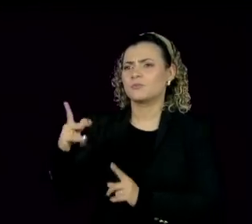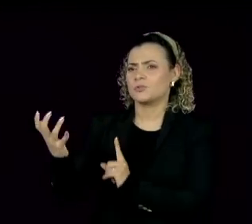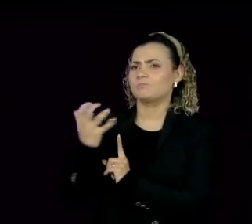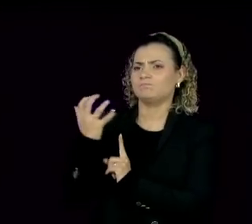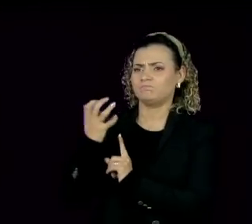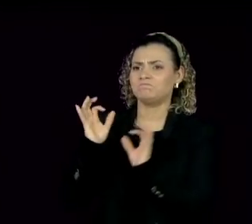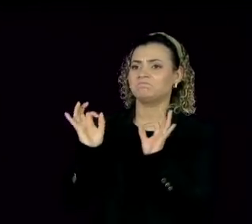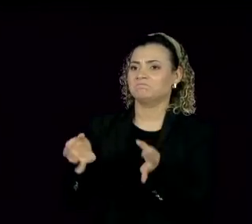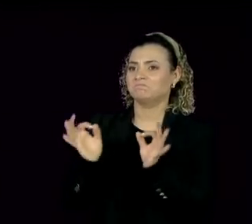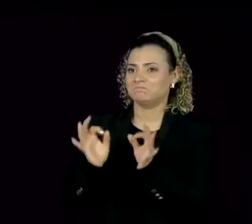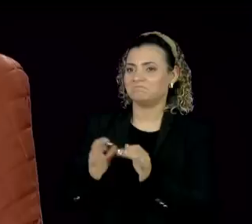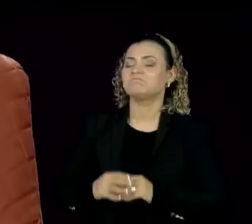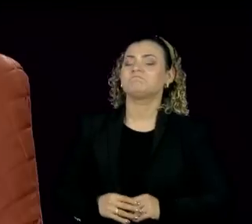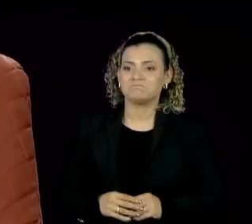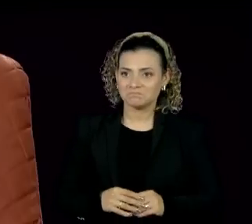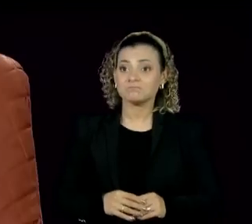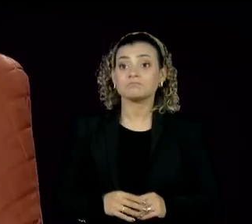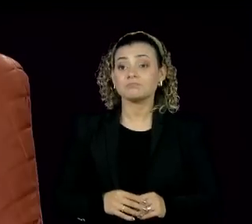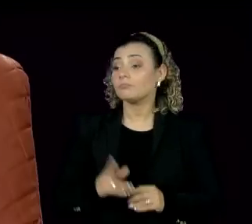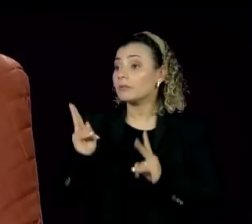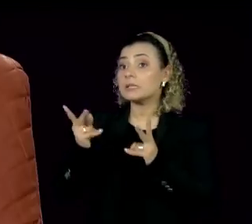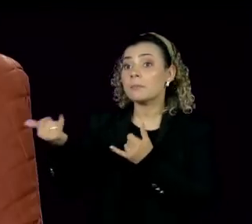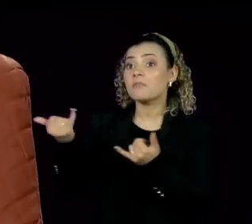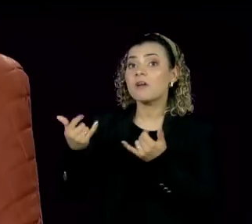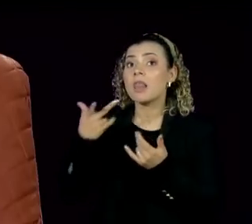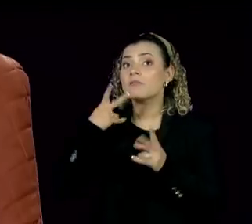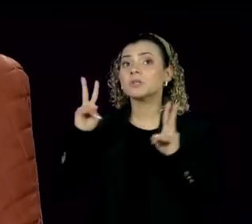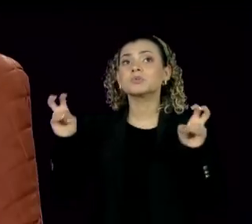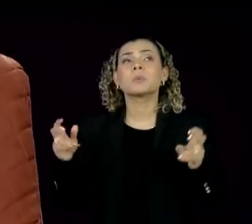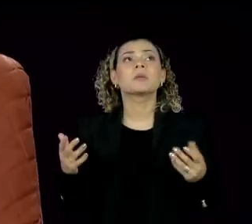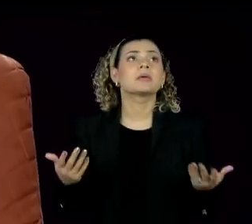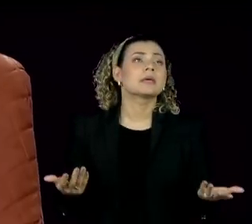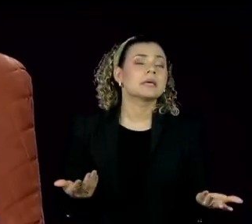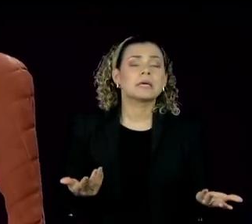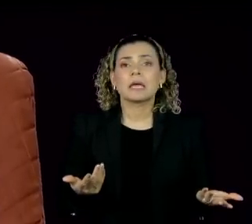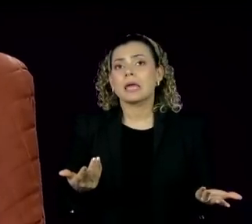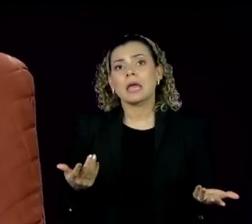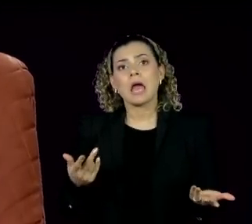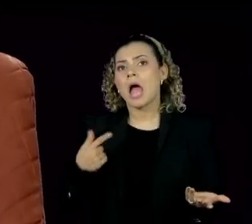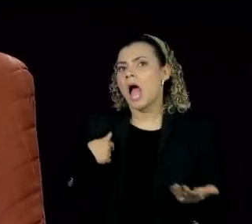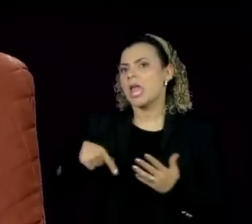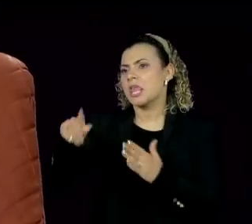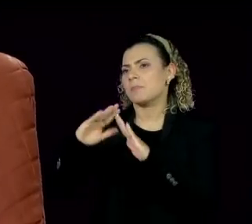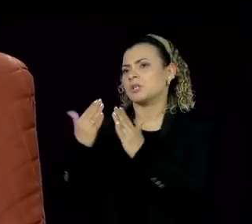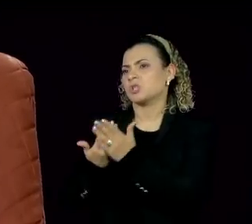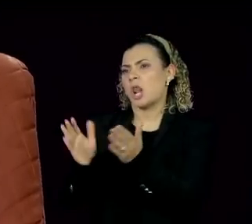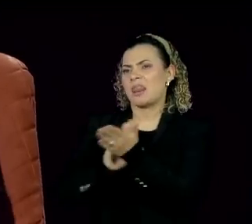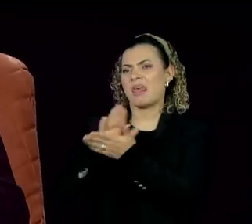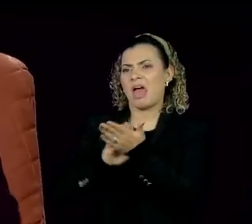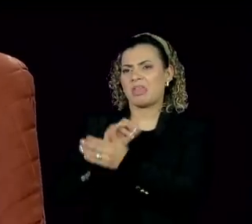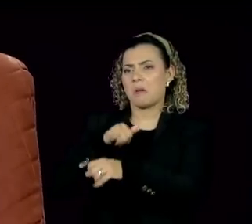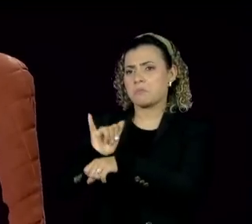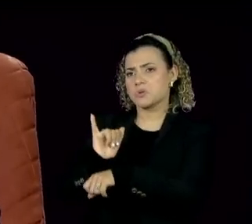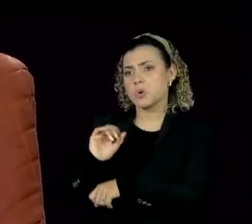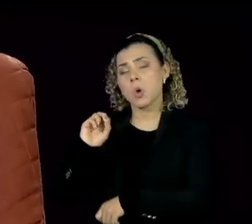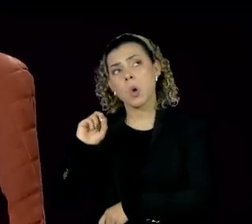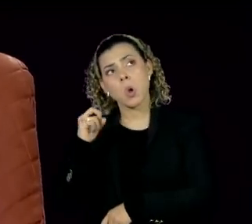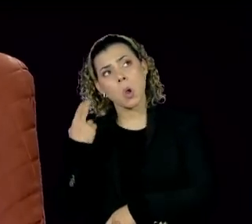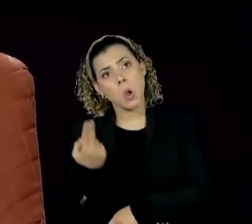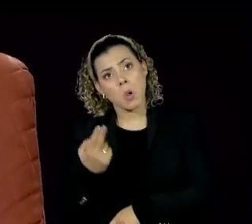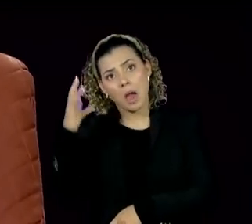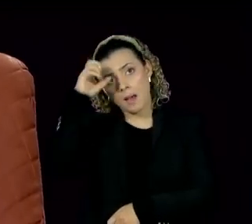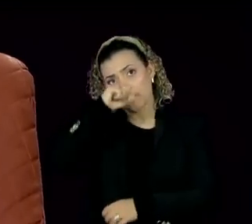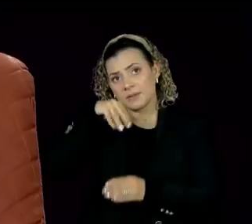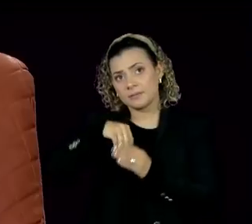de formação, né? Quando as pessoas falam alguma coisa sobre né, não ir para a escola ou né, aprender